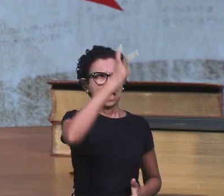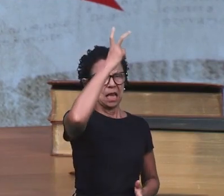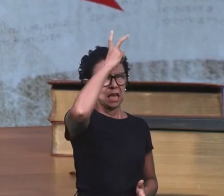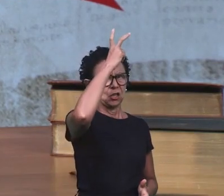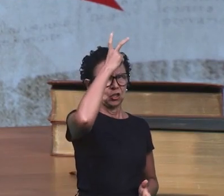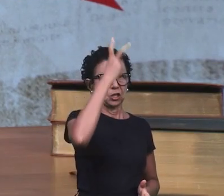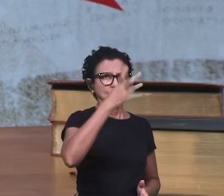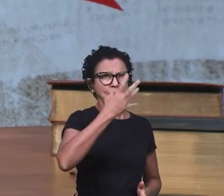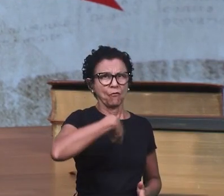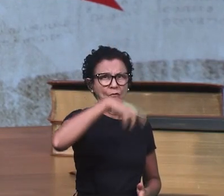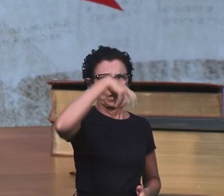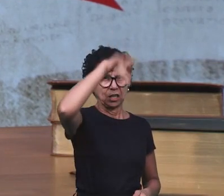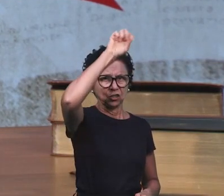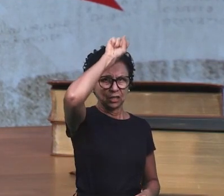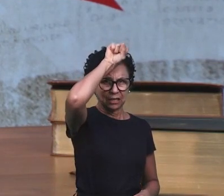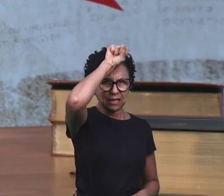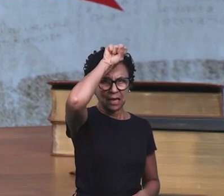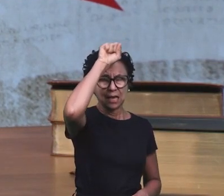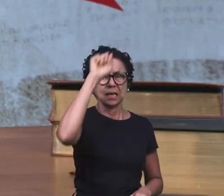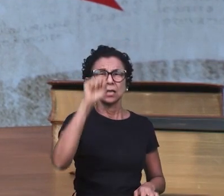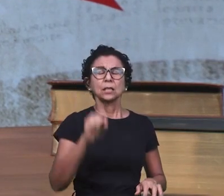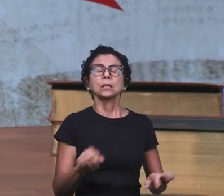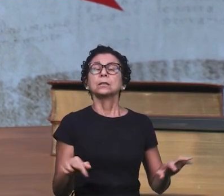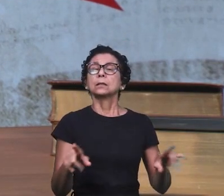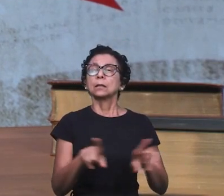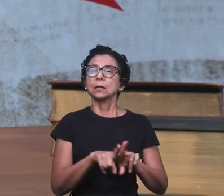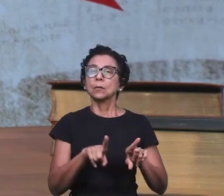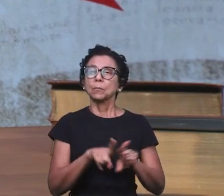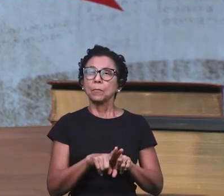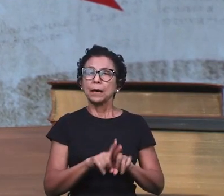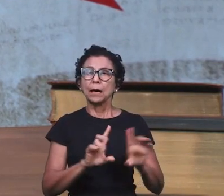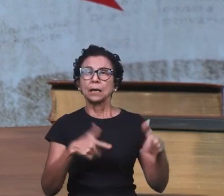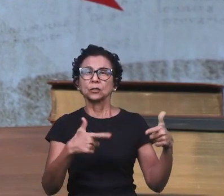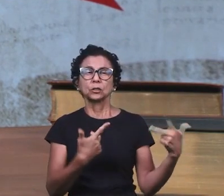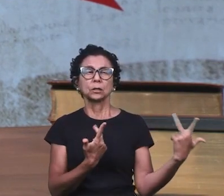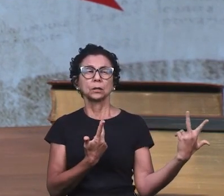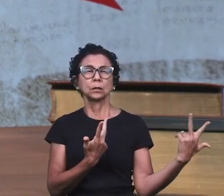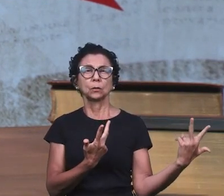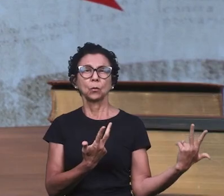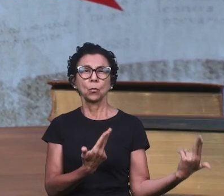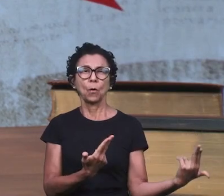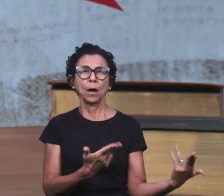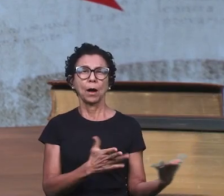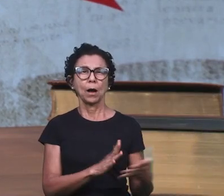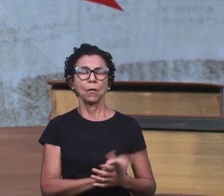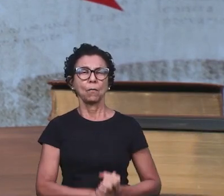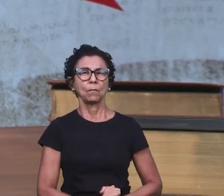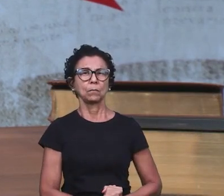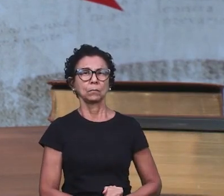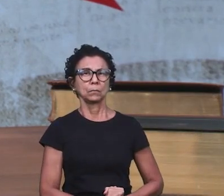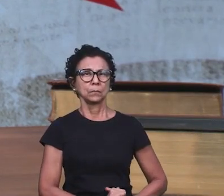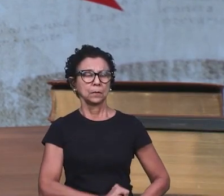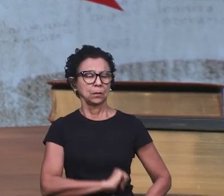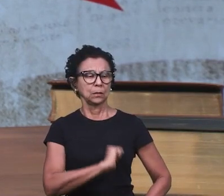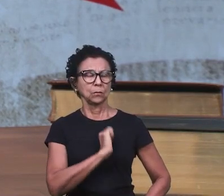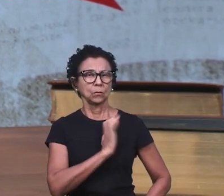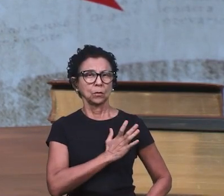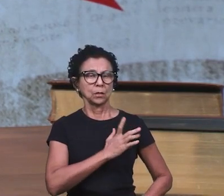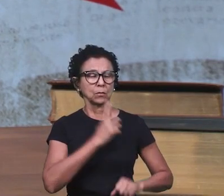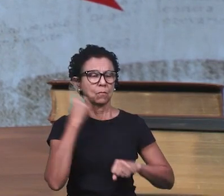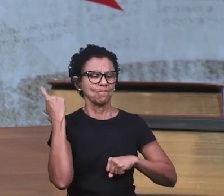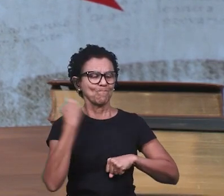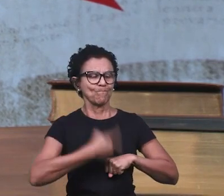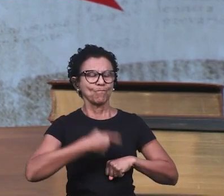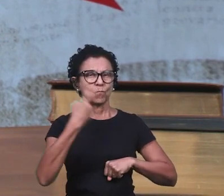o mesmo com seus encantamentos, de maneira que o coração de Faraó se endureceu e não os